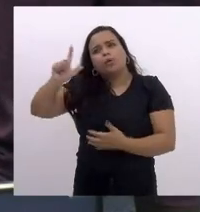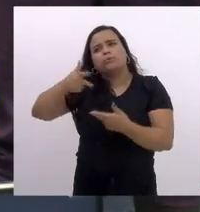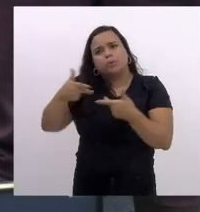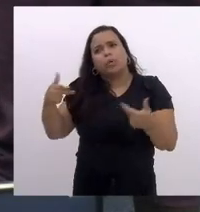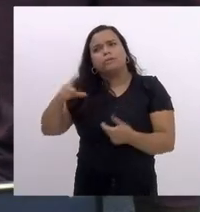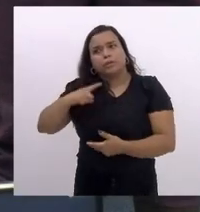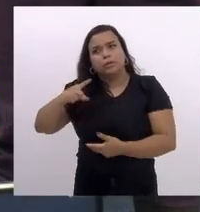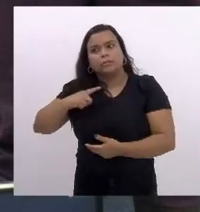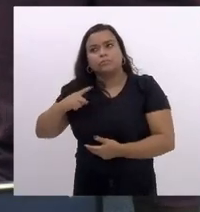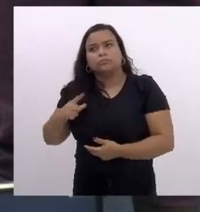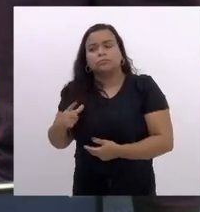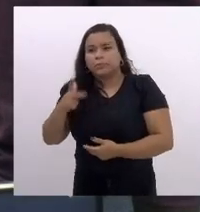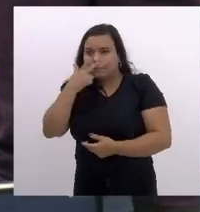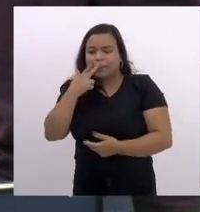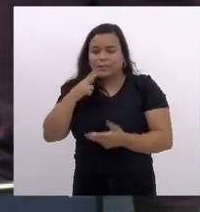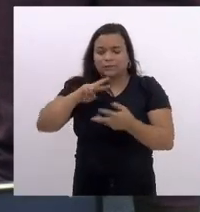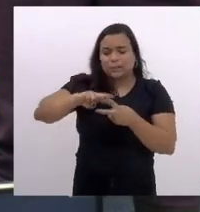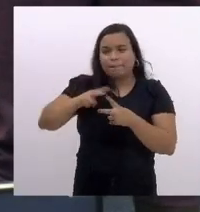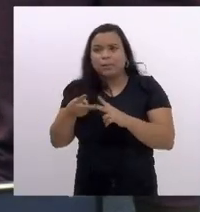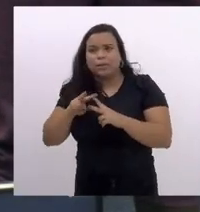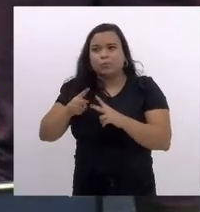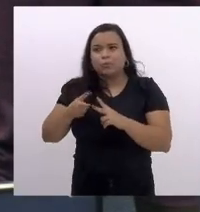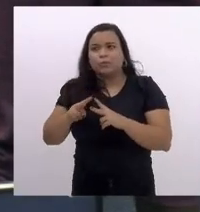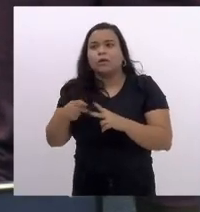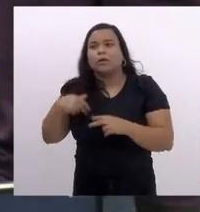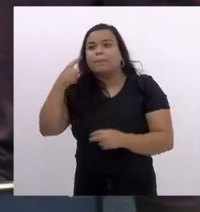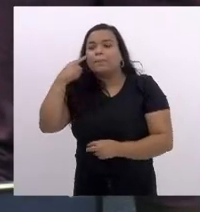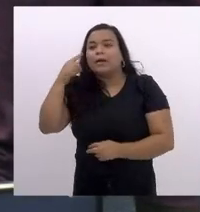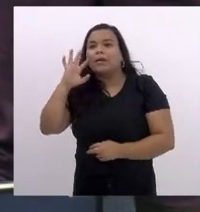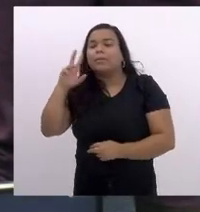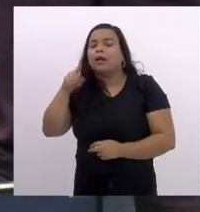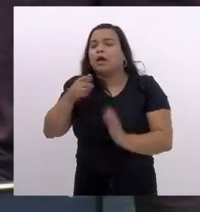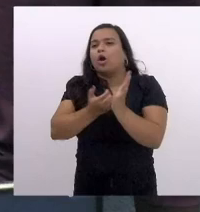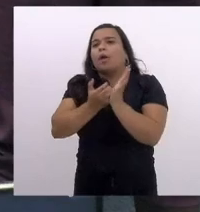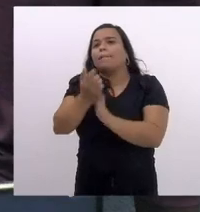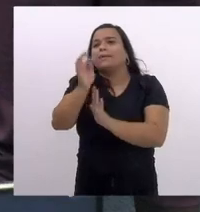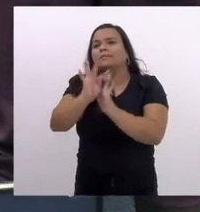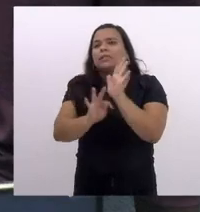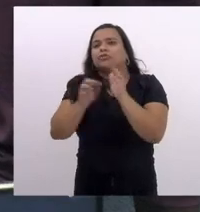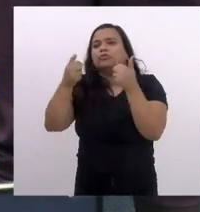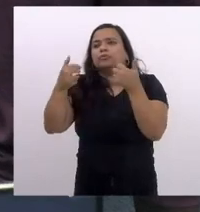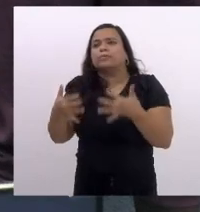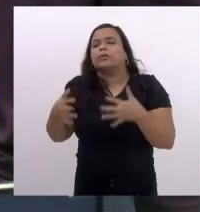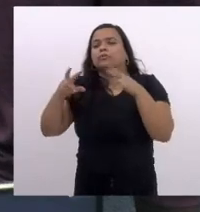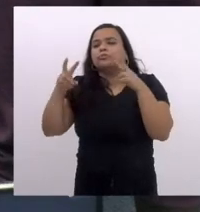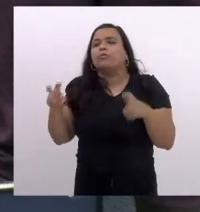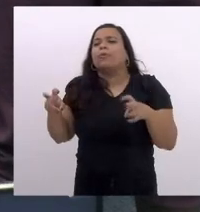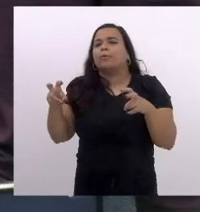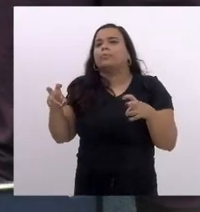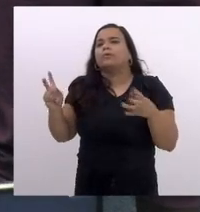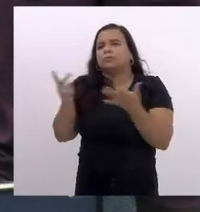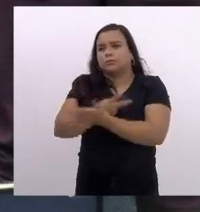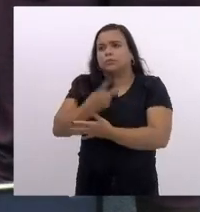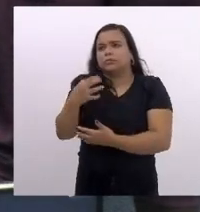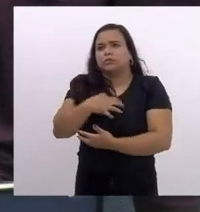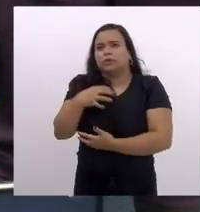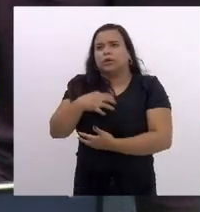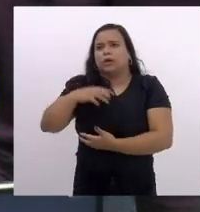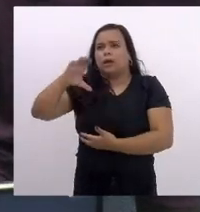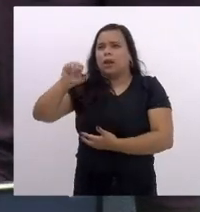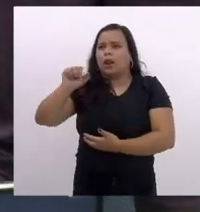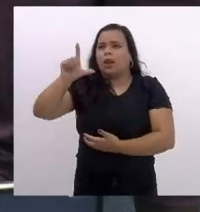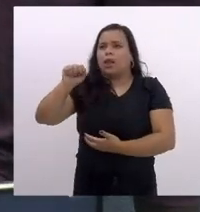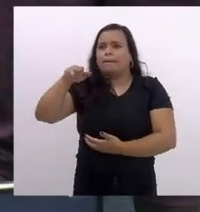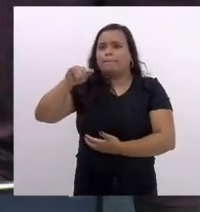Fundo de Recuperação Econômica dos Municípios, ela começa falando, Luiz Paulo, em virtude do estado de calamidade pública, mas ao final